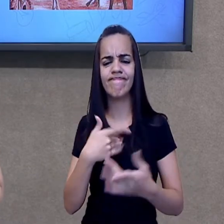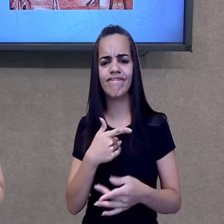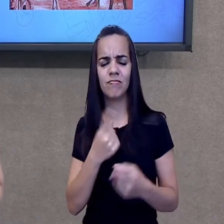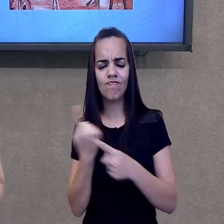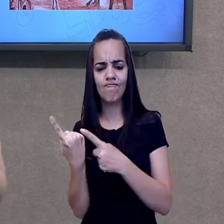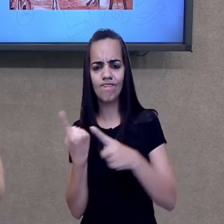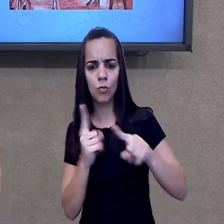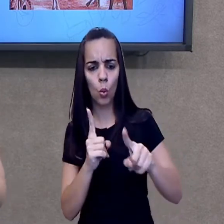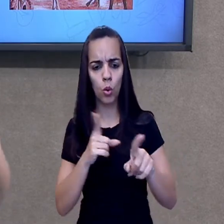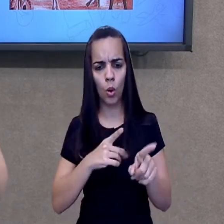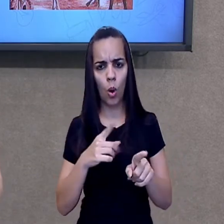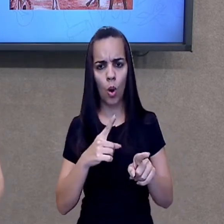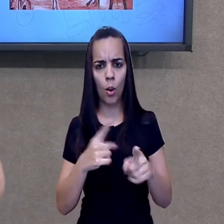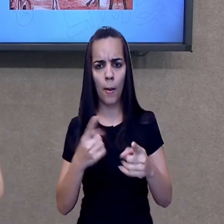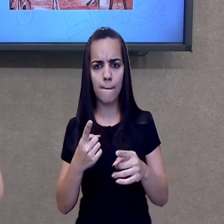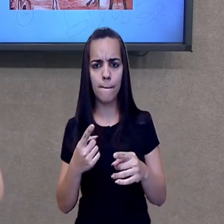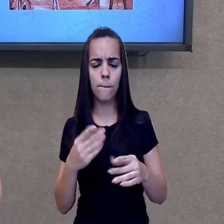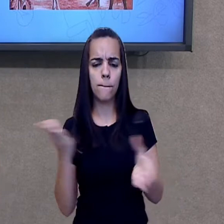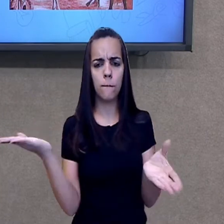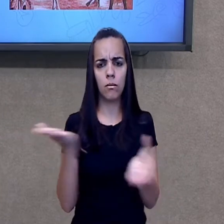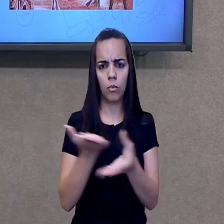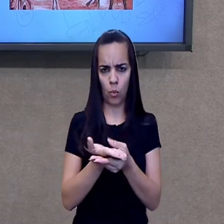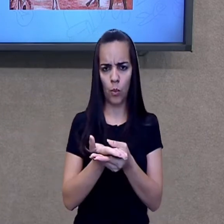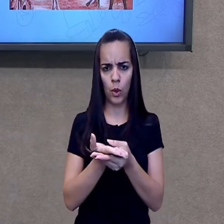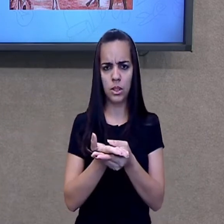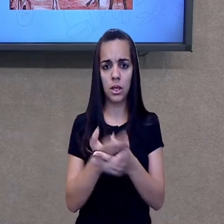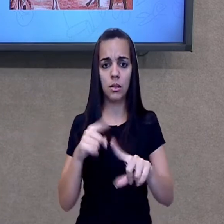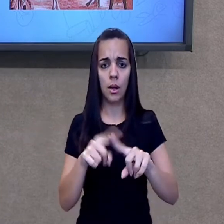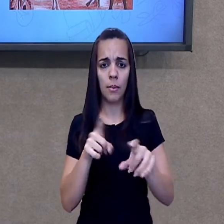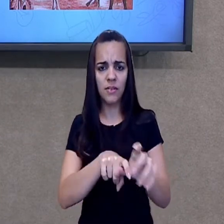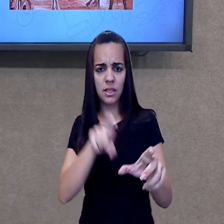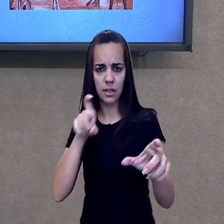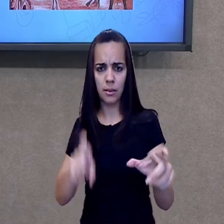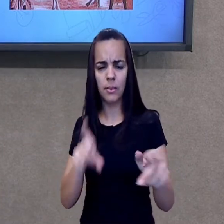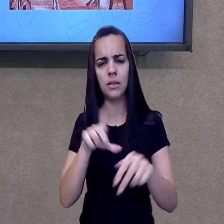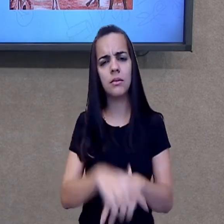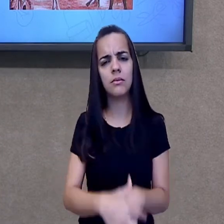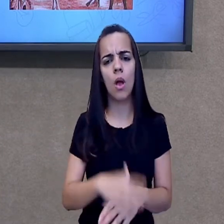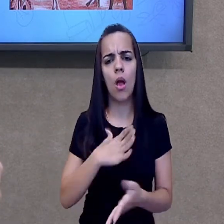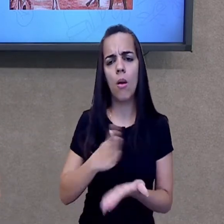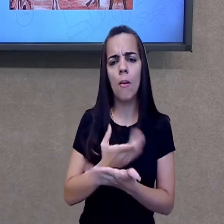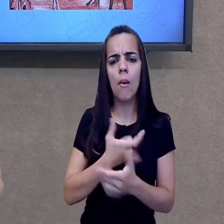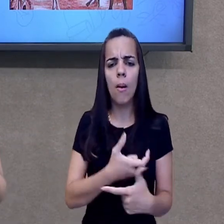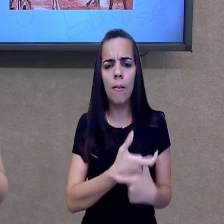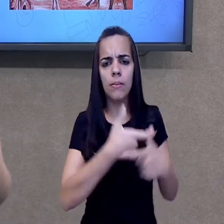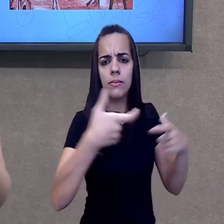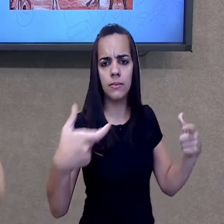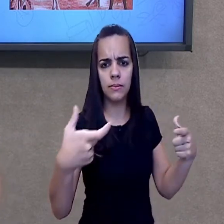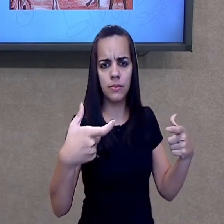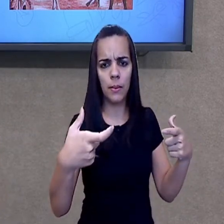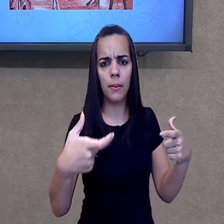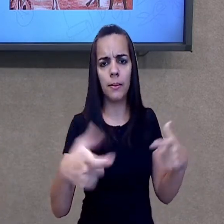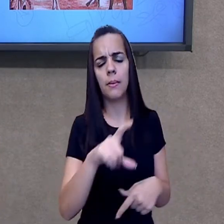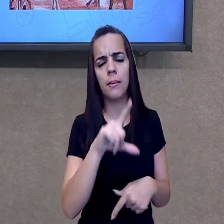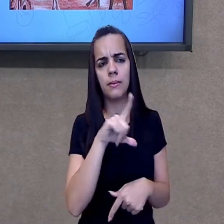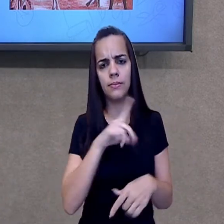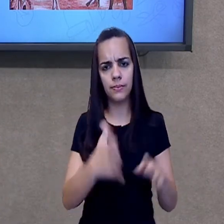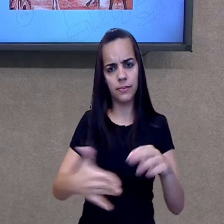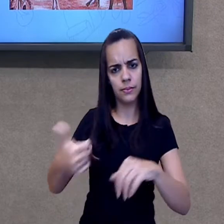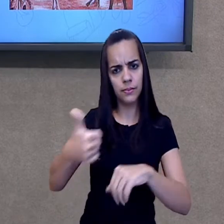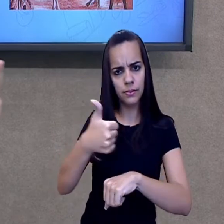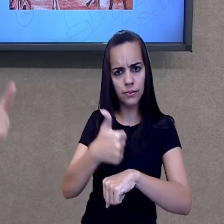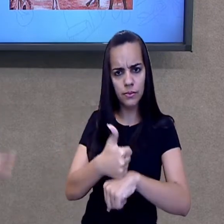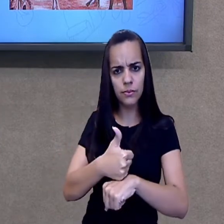de um processo em desenvolvimento. Assim, como a grande parte das nossas revoltas coloniais, as